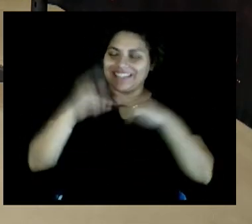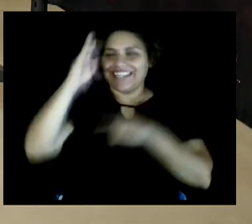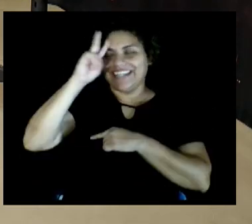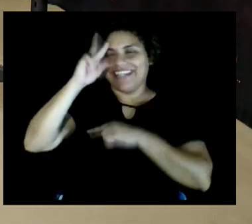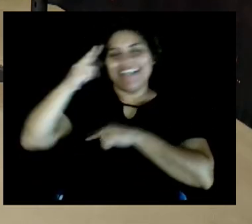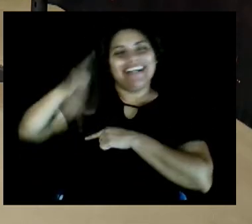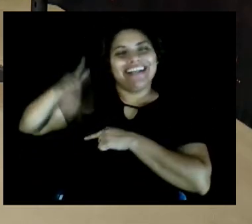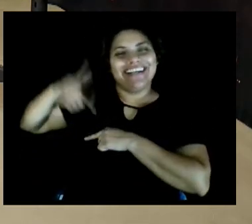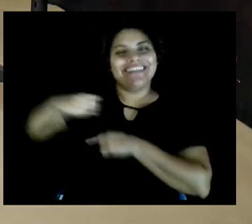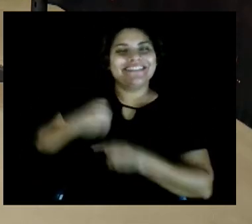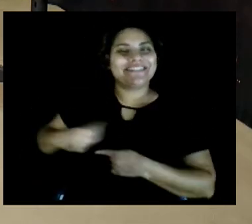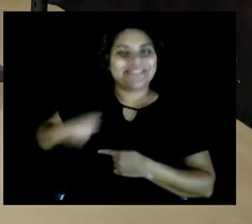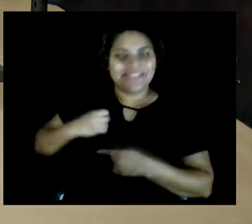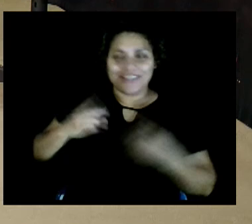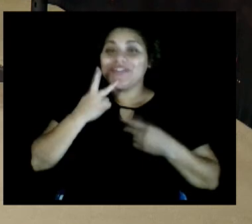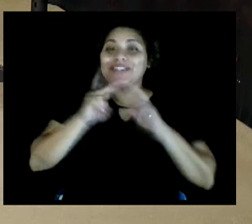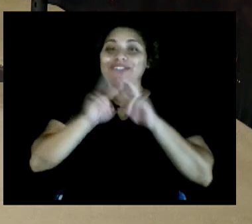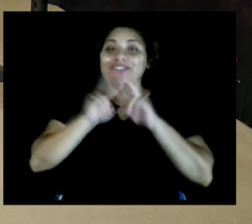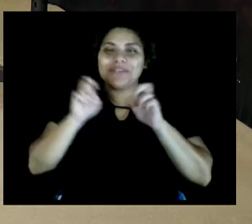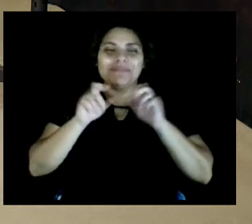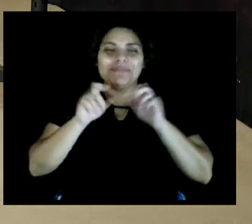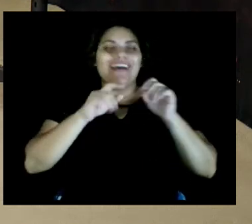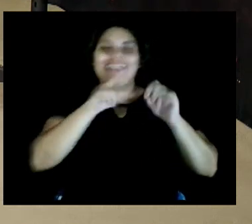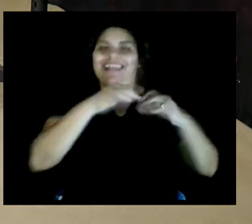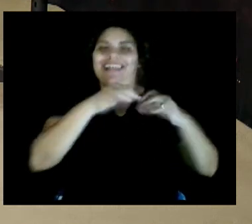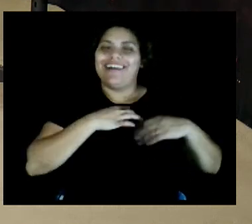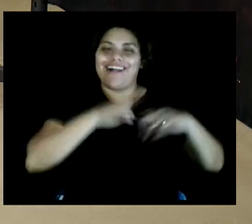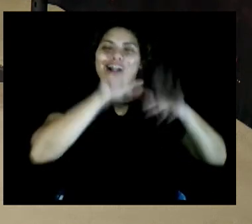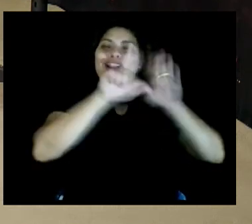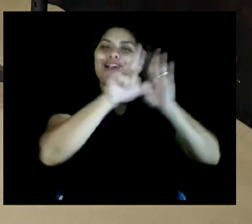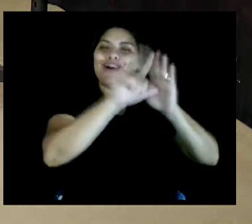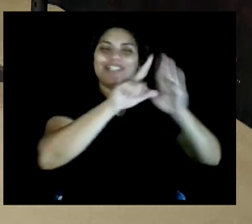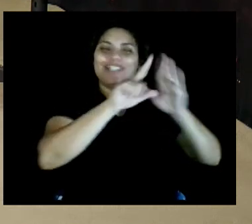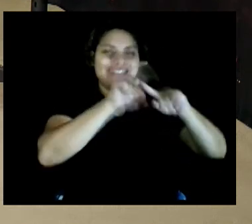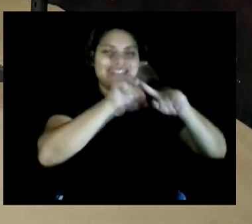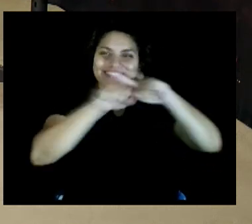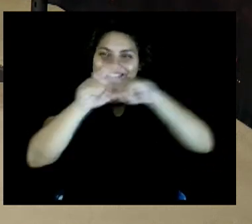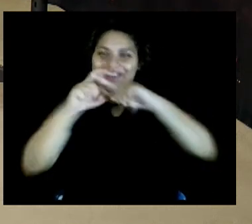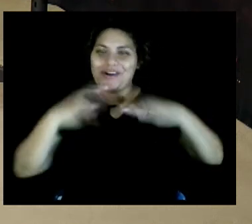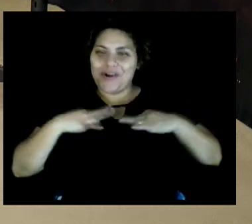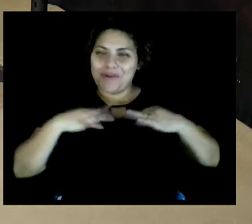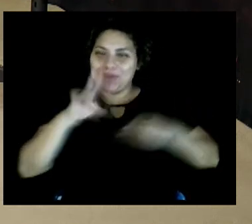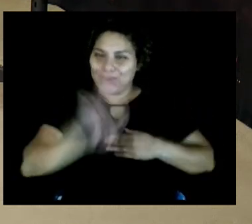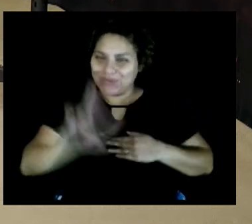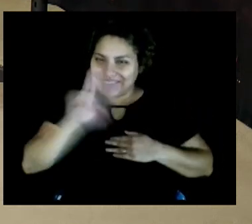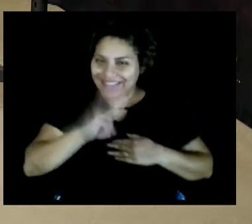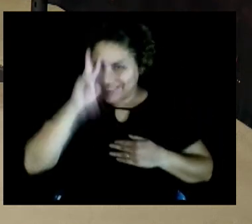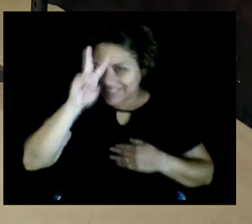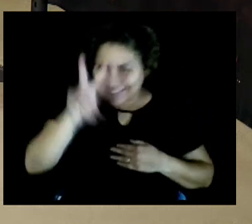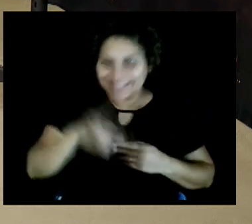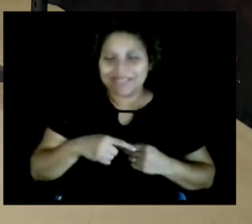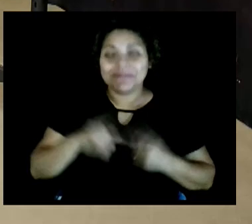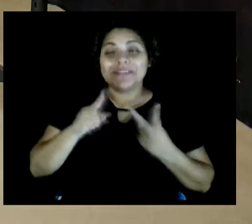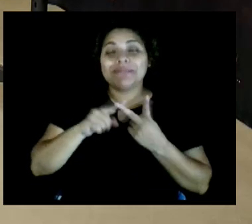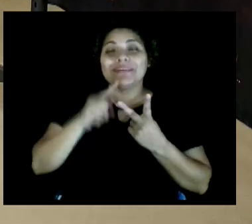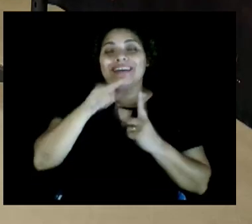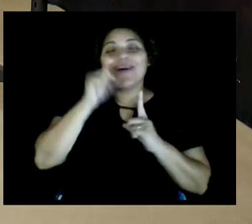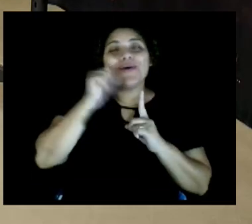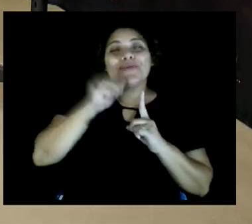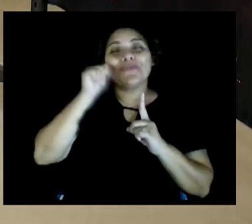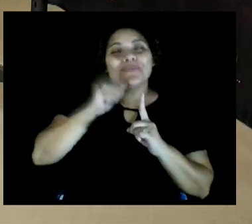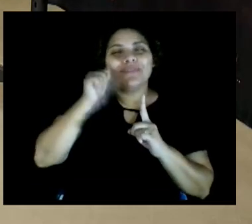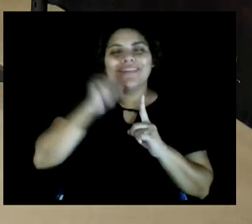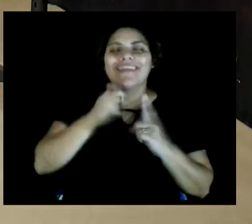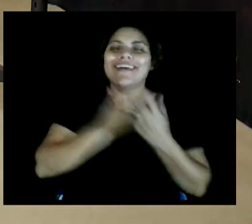Raquel? E trazendo pessoas, né? Você viu aquela senhora cantando, o senhor falando, né, de Raul Seixas,